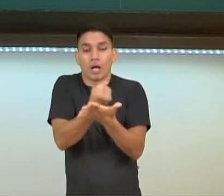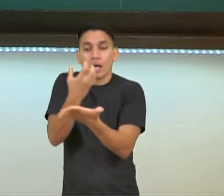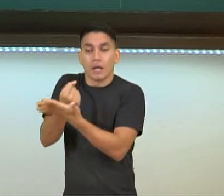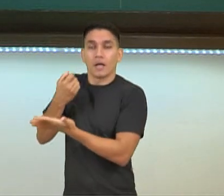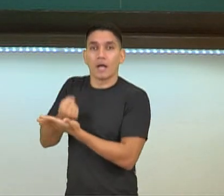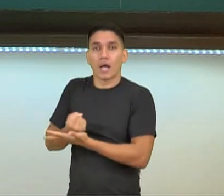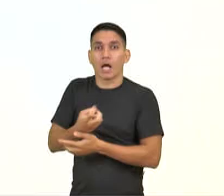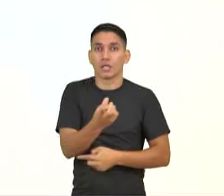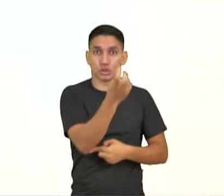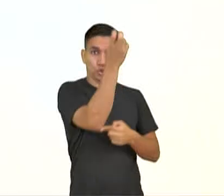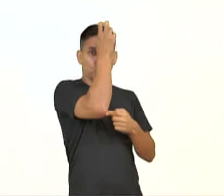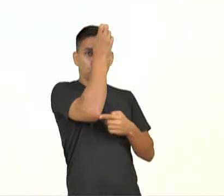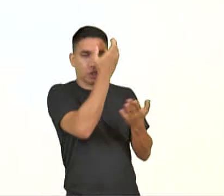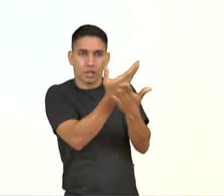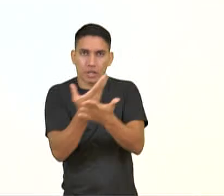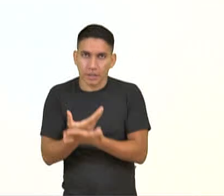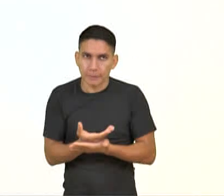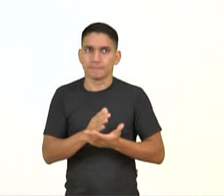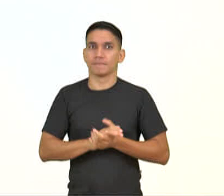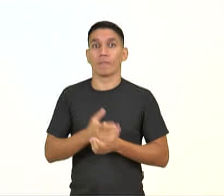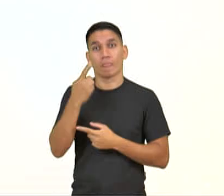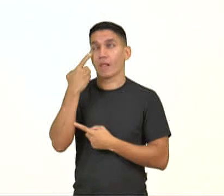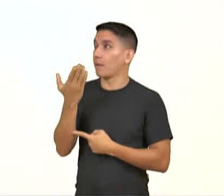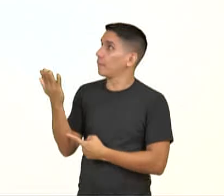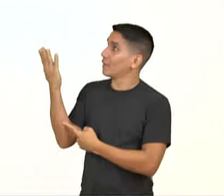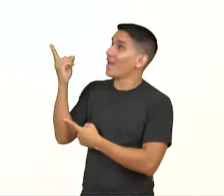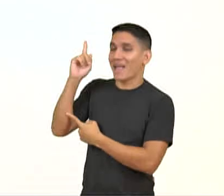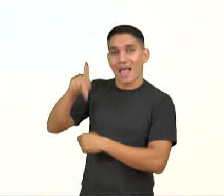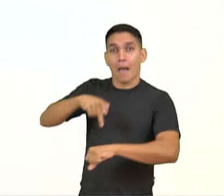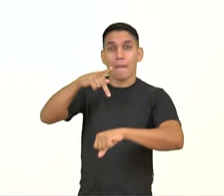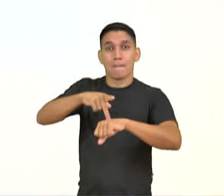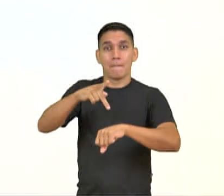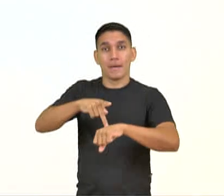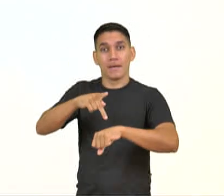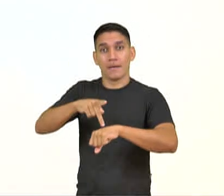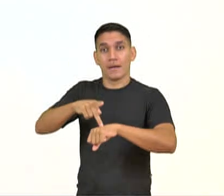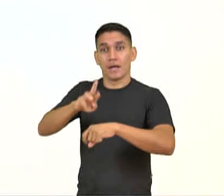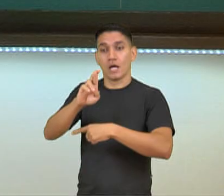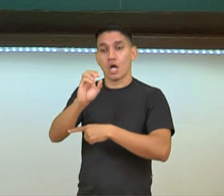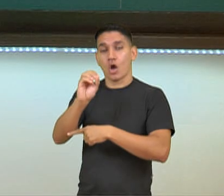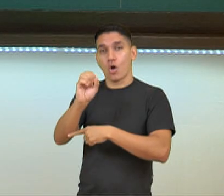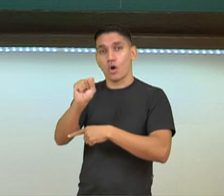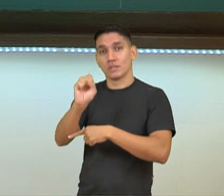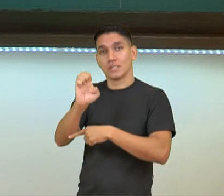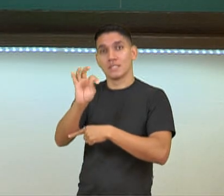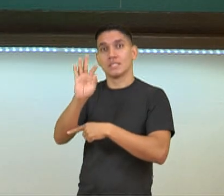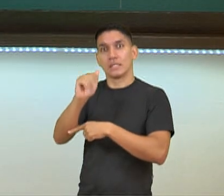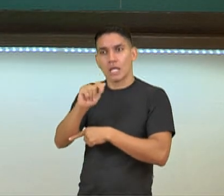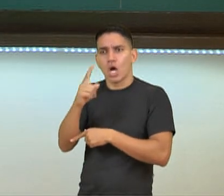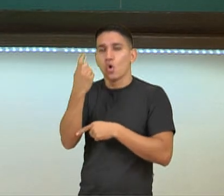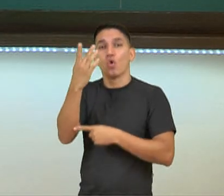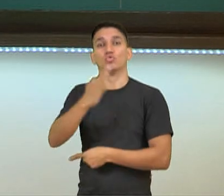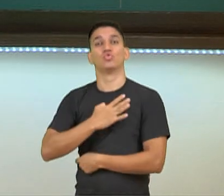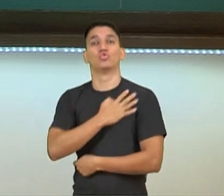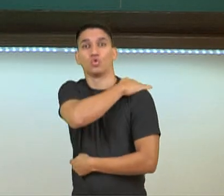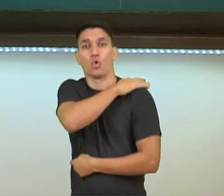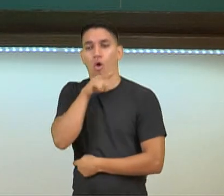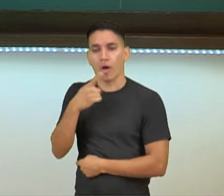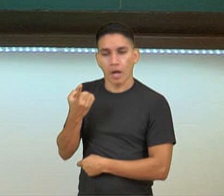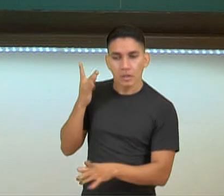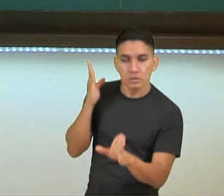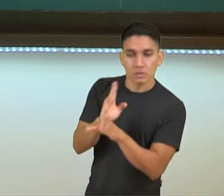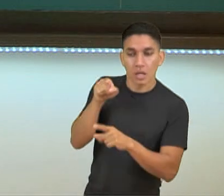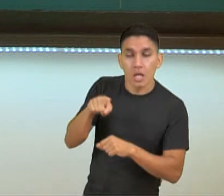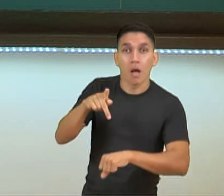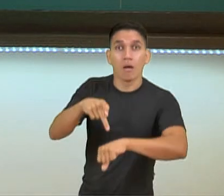e mais além. Olha só, essa aqui é uma imagem da Pedra de Roseta. um dos soldados vai descobrir essa pedra